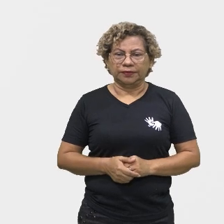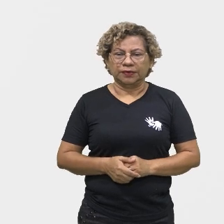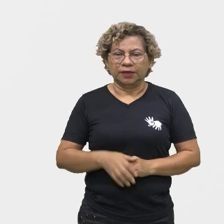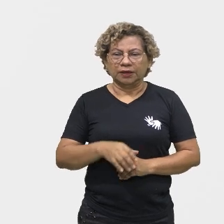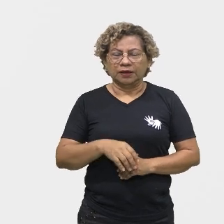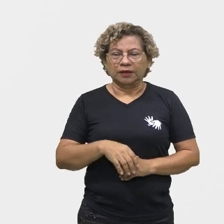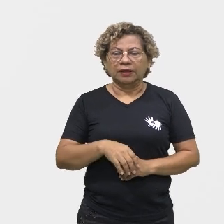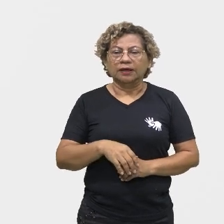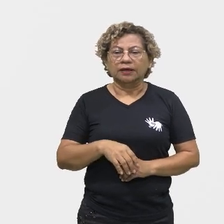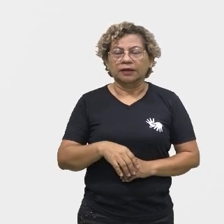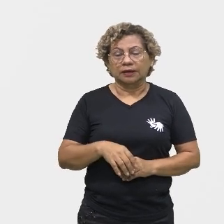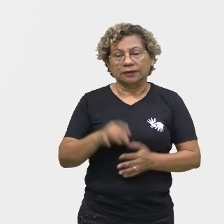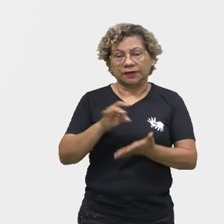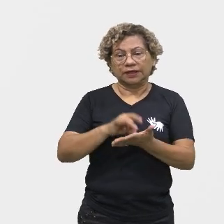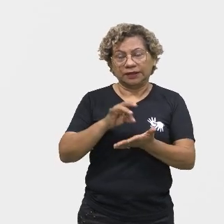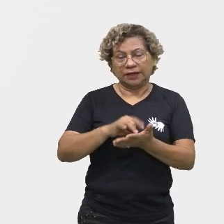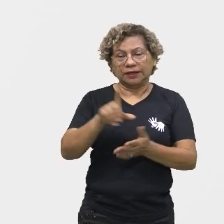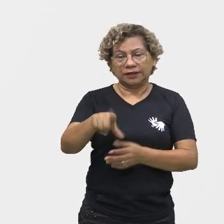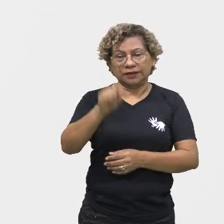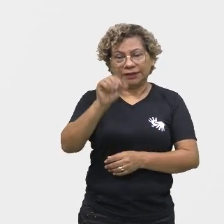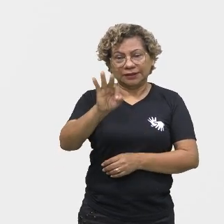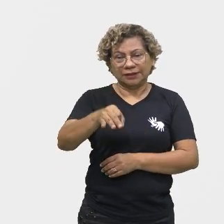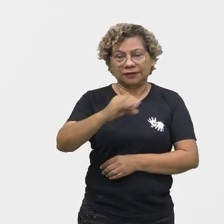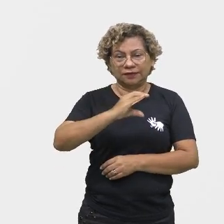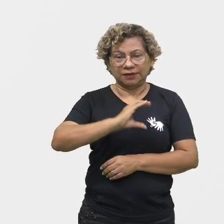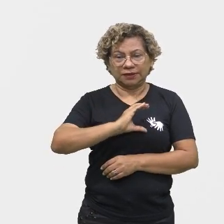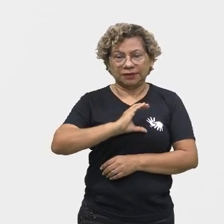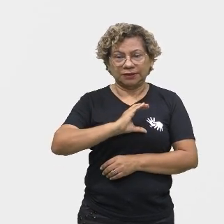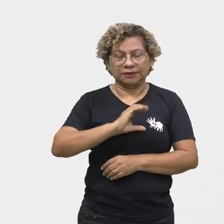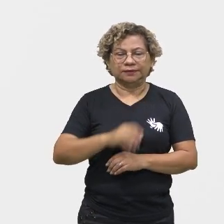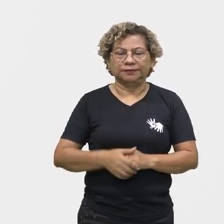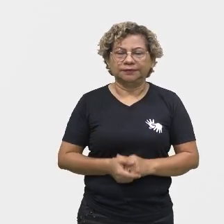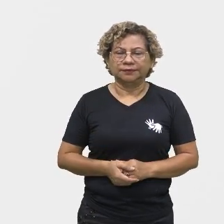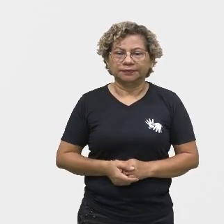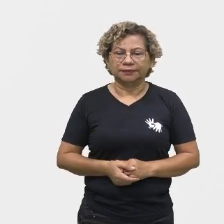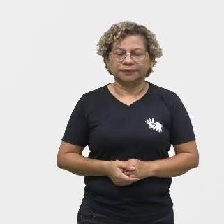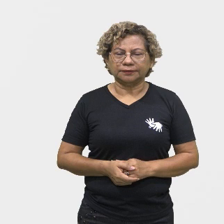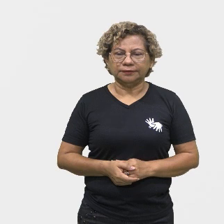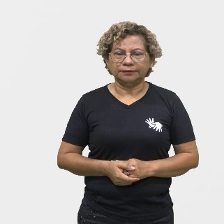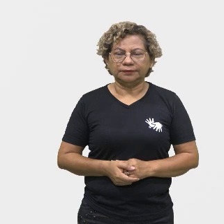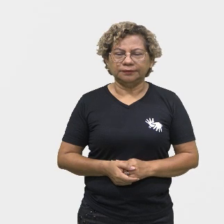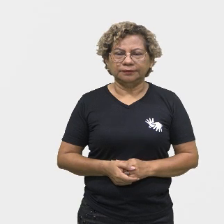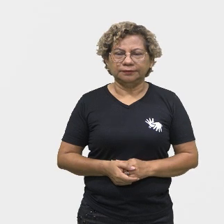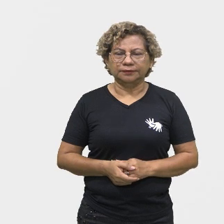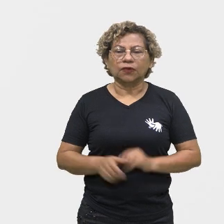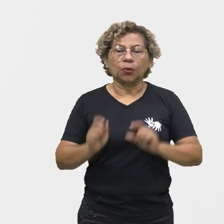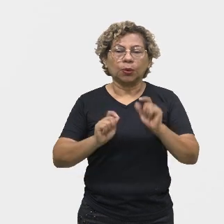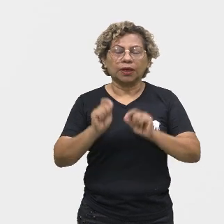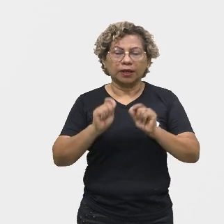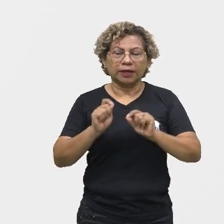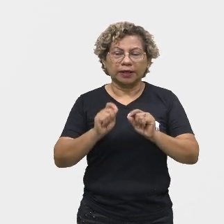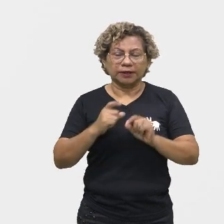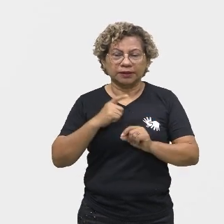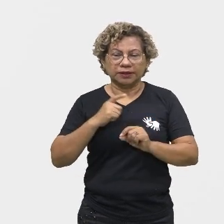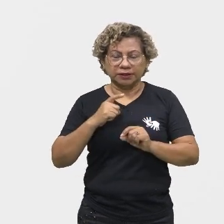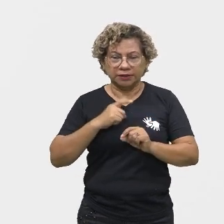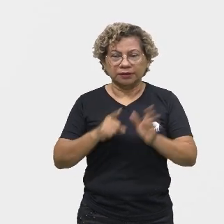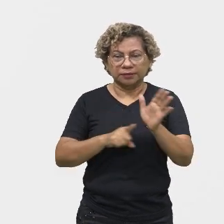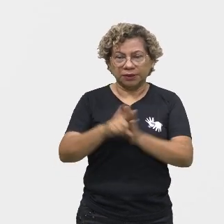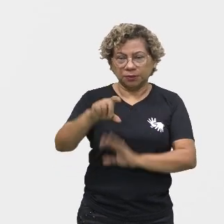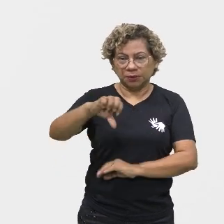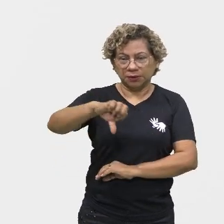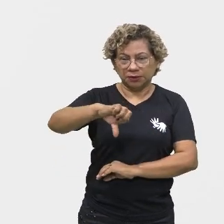né? Vamos agora, então, para a questão número 9. Olha só o que nós temos na questão número